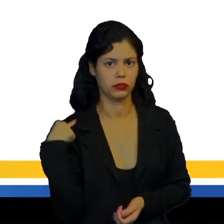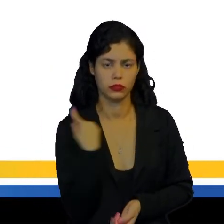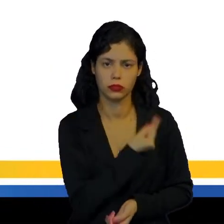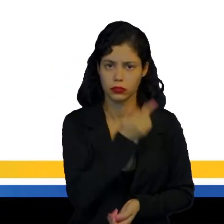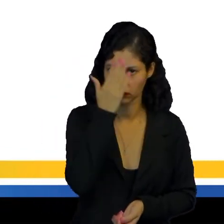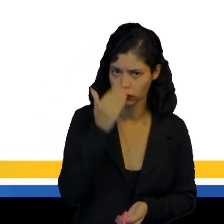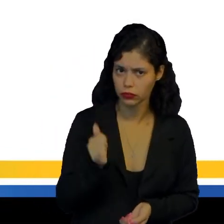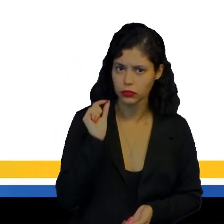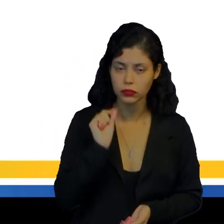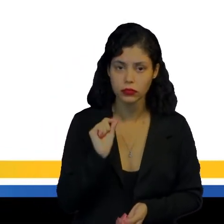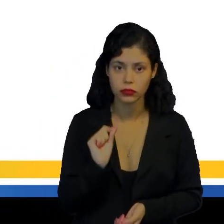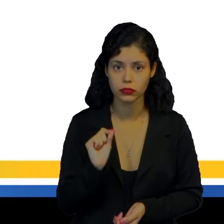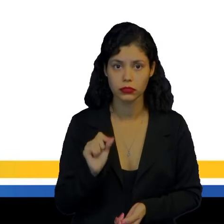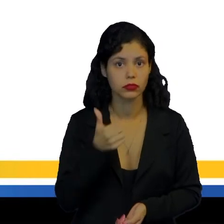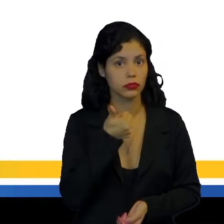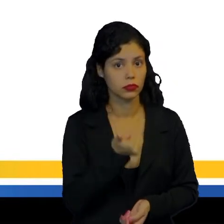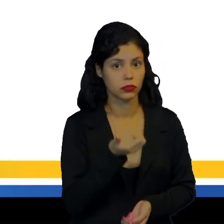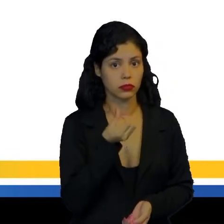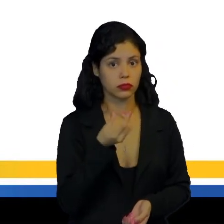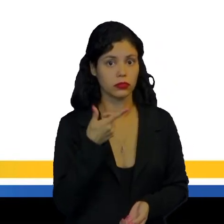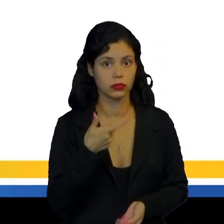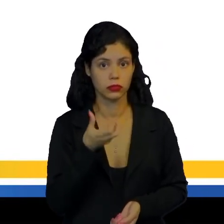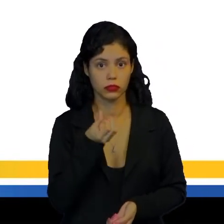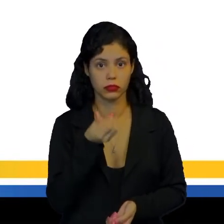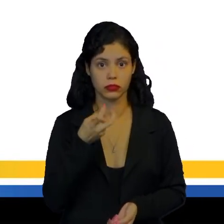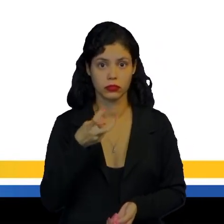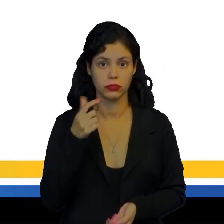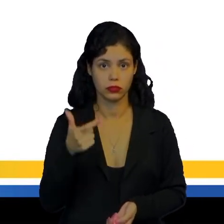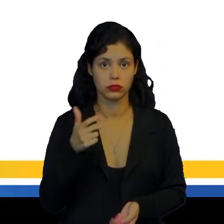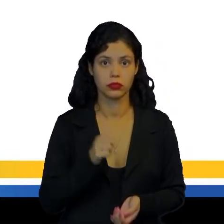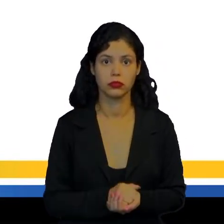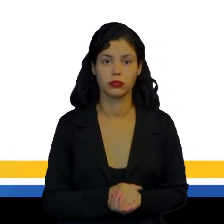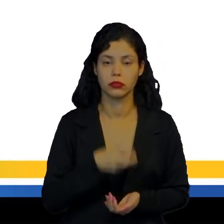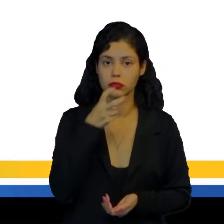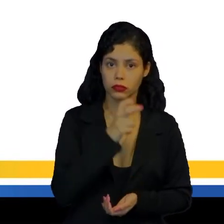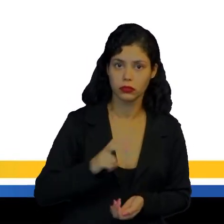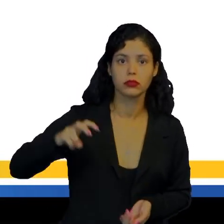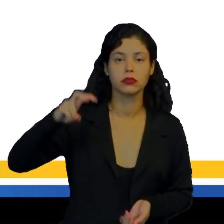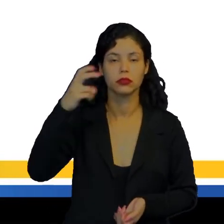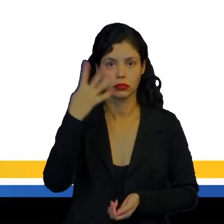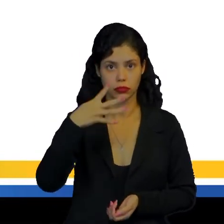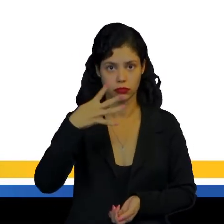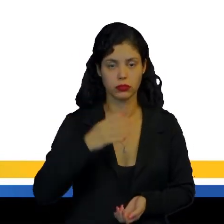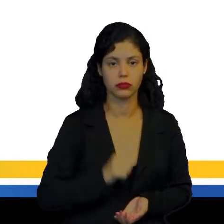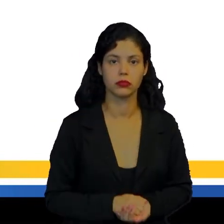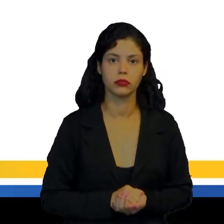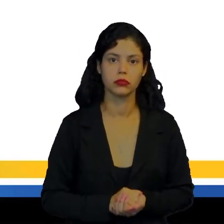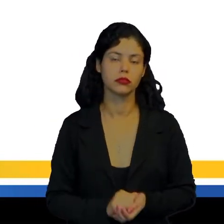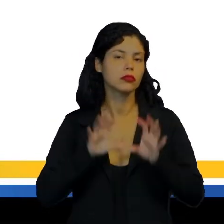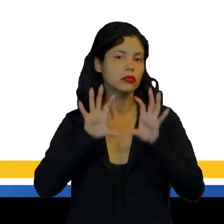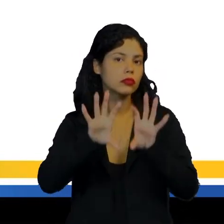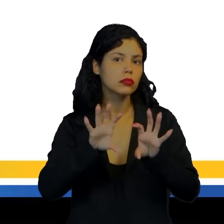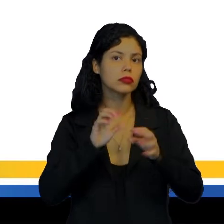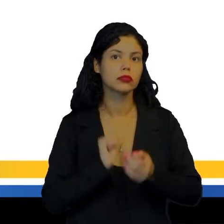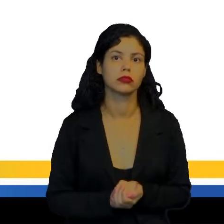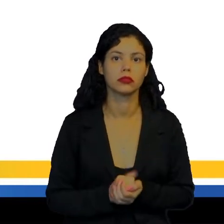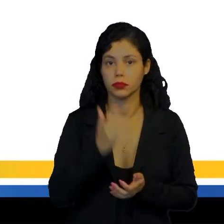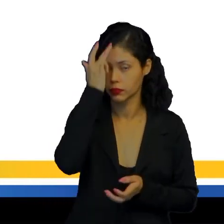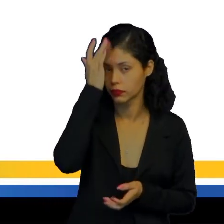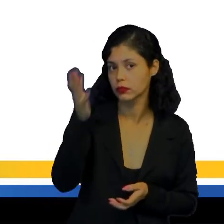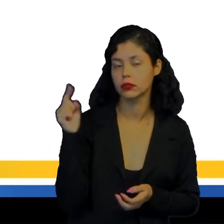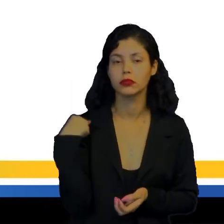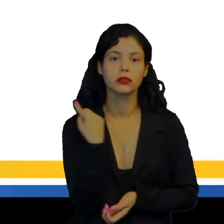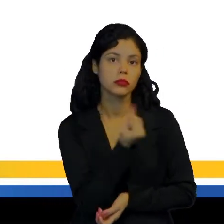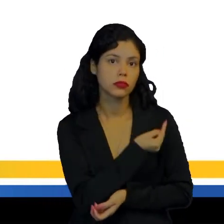já sabe que o 625 é 5 elevado à quarta. Com isso, fica fácil